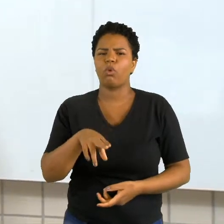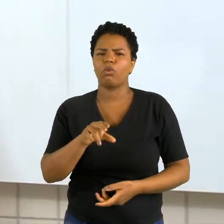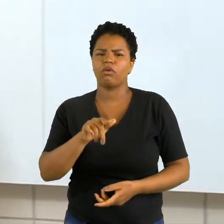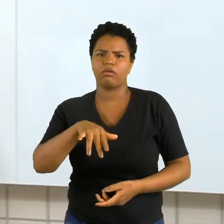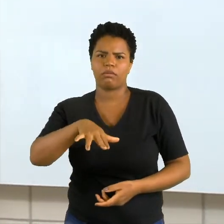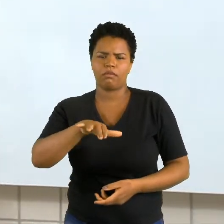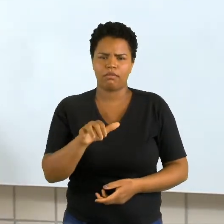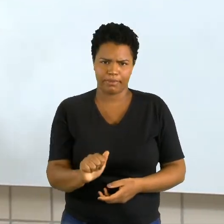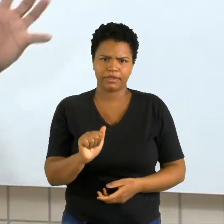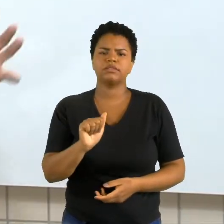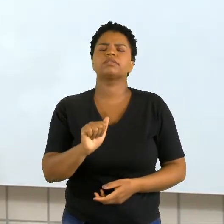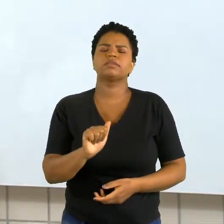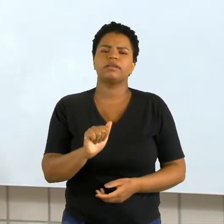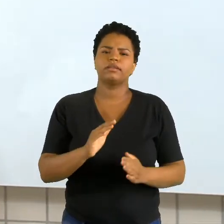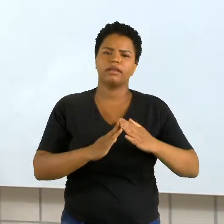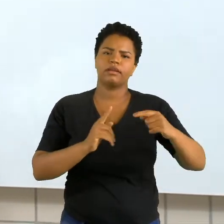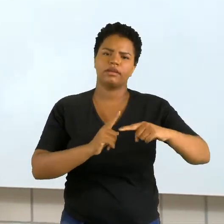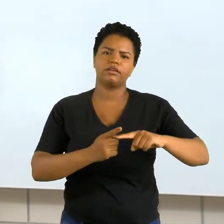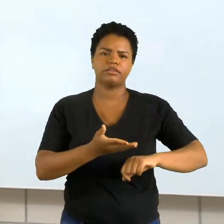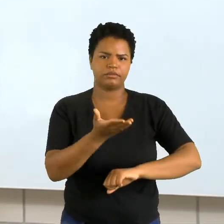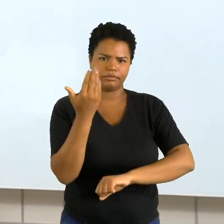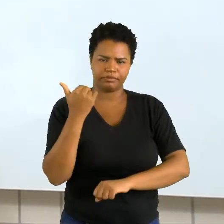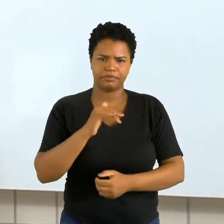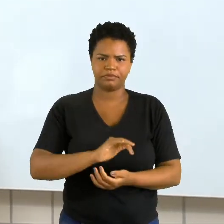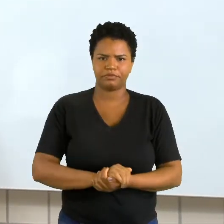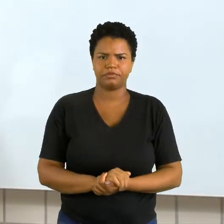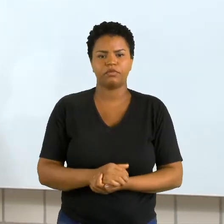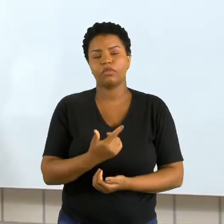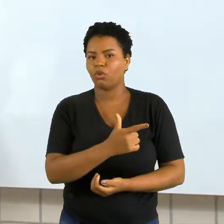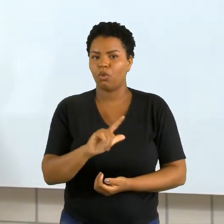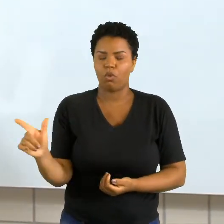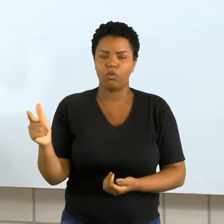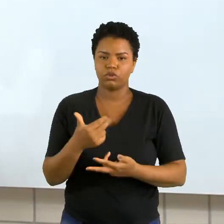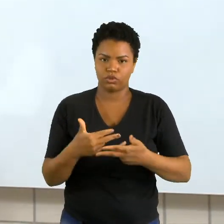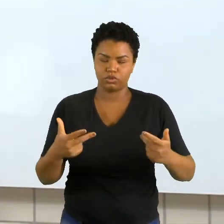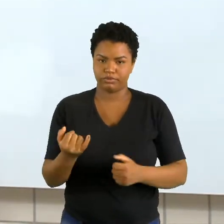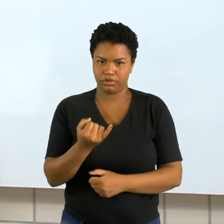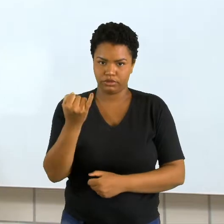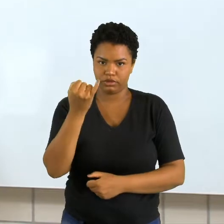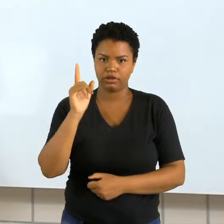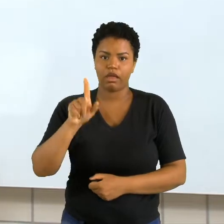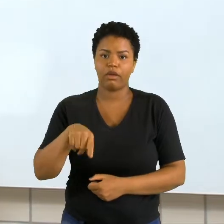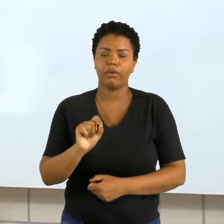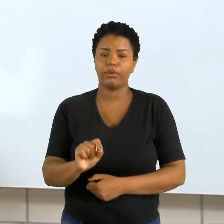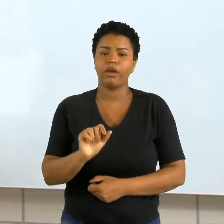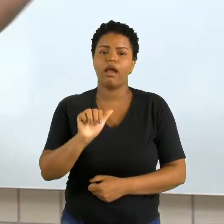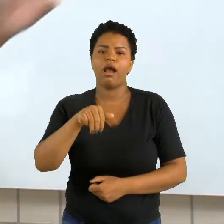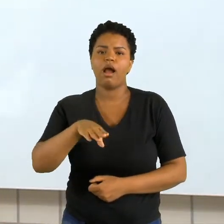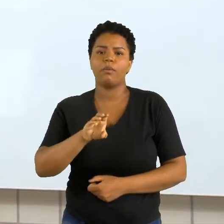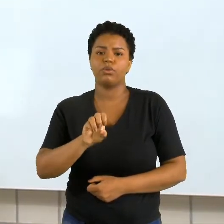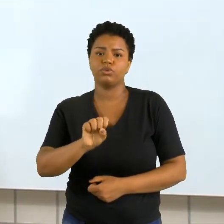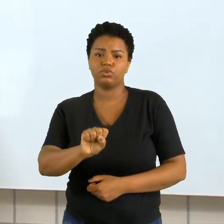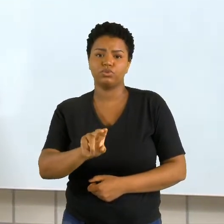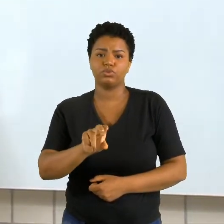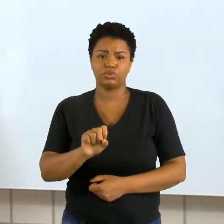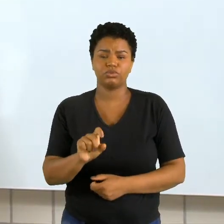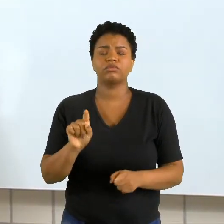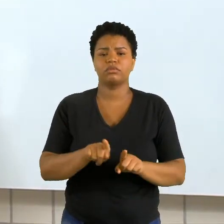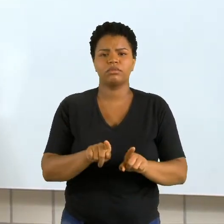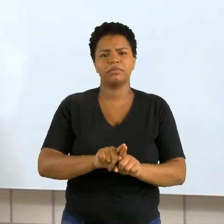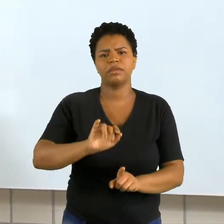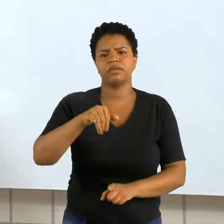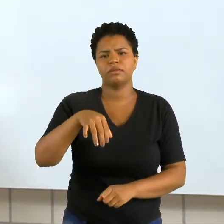muito importante que fez ocasionar a chamada Reforma Protestante, foram os abusos e as imoralidades da igreja daquele